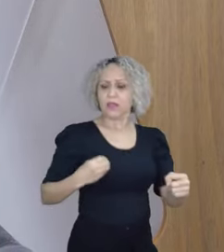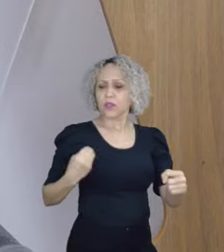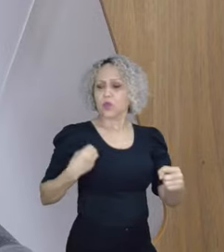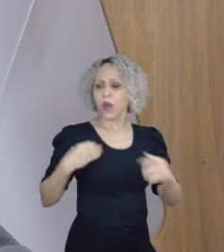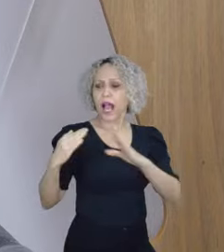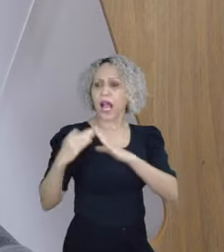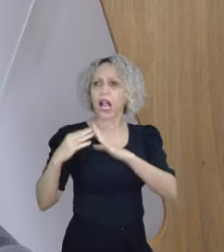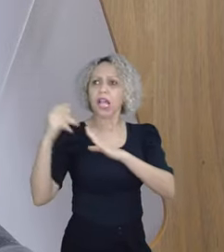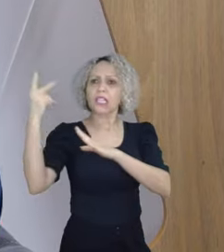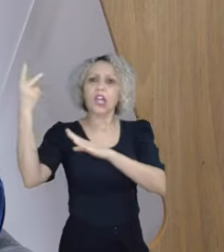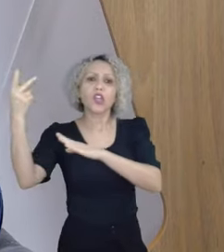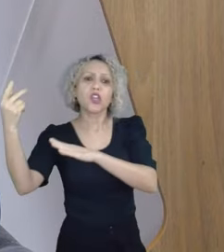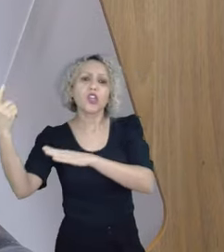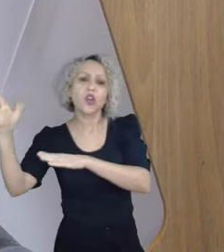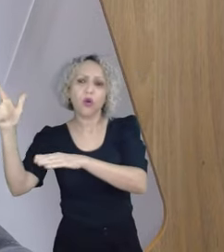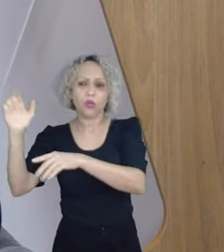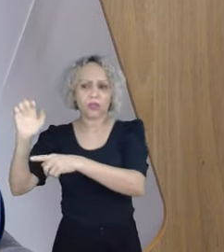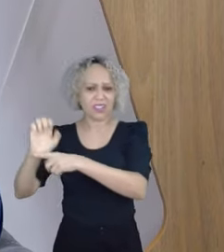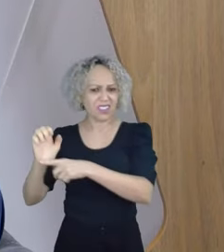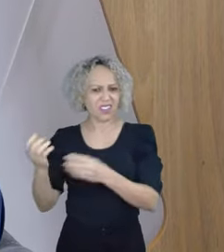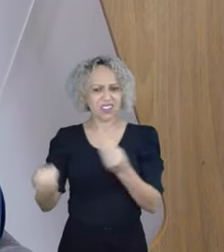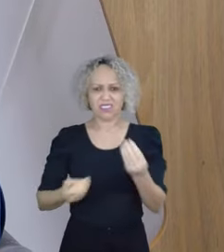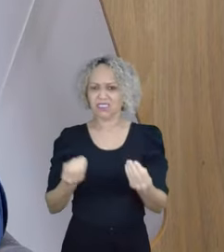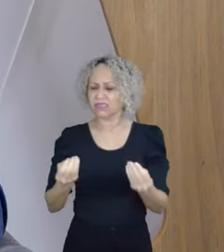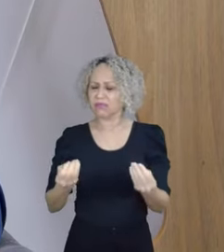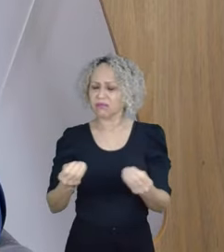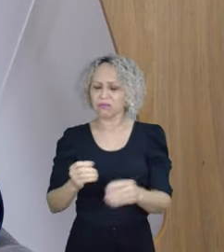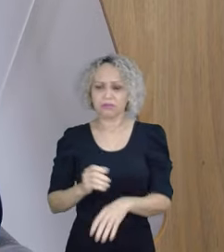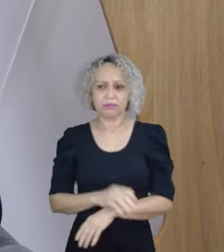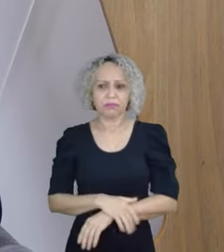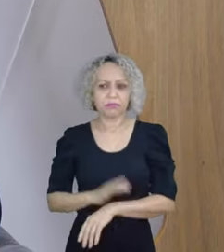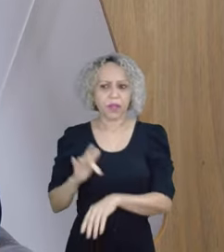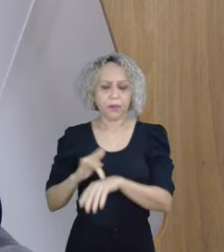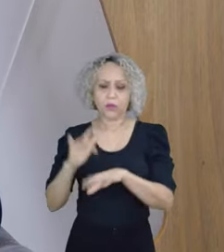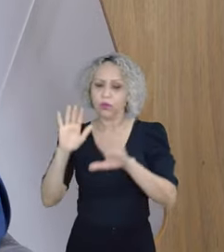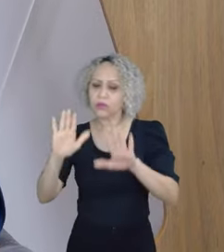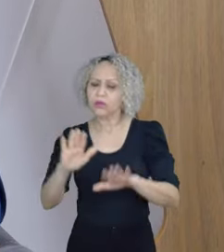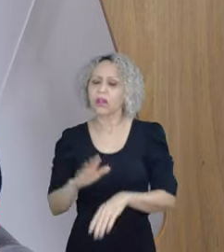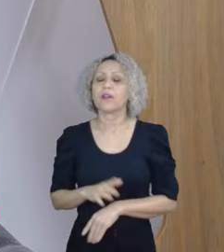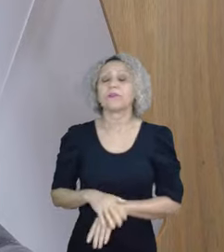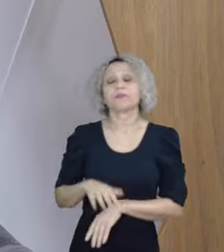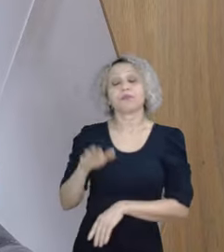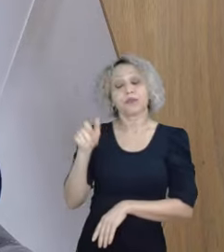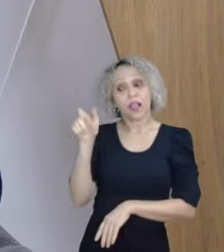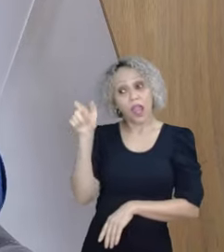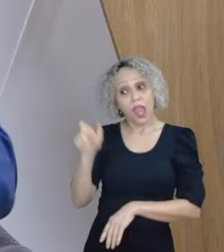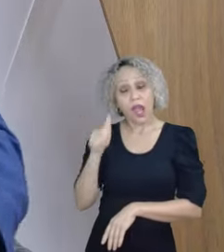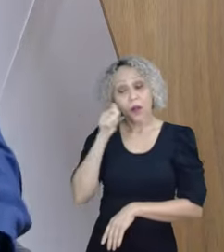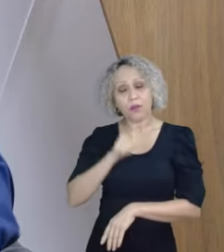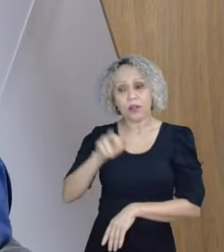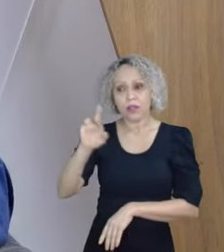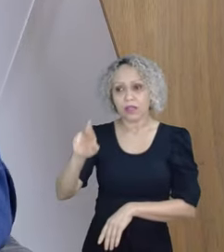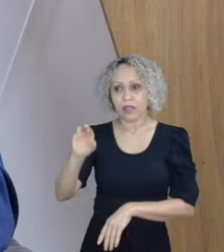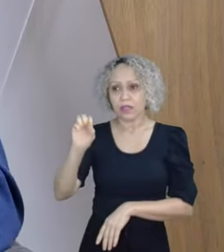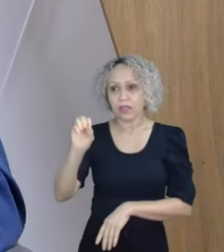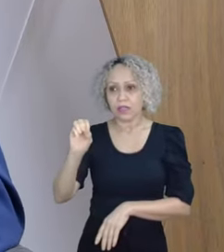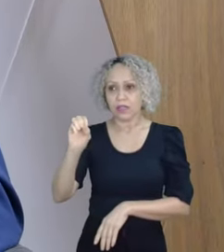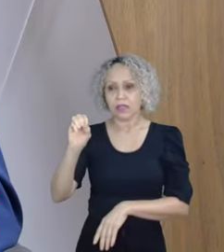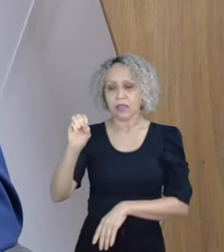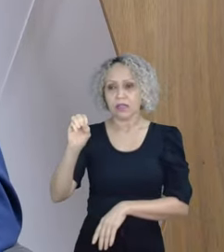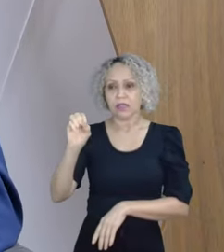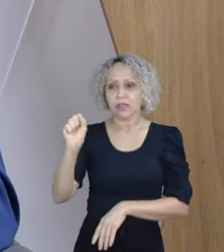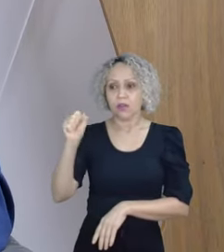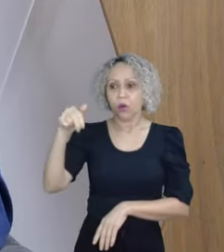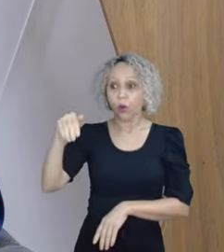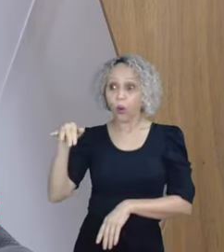tentou fazer, ou está tentando fazer, é isso. Que para mim é também um sinal de desespero. Eles estão vendo que a cassação do Moro aqui no TSE